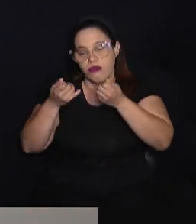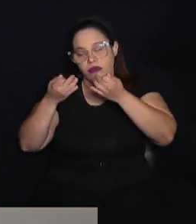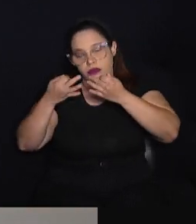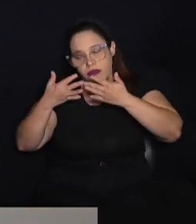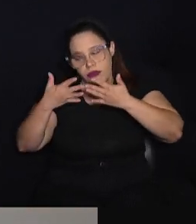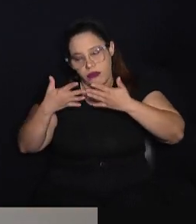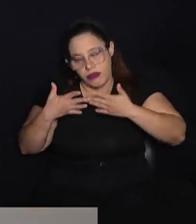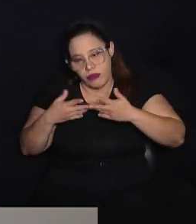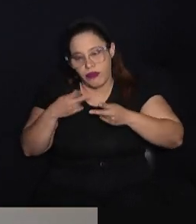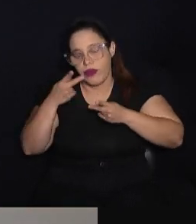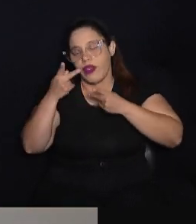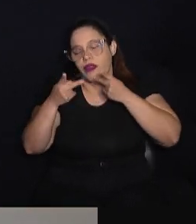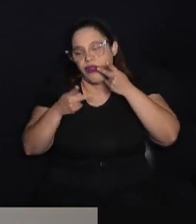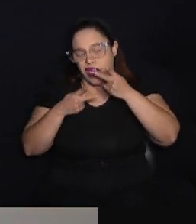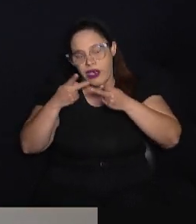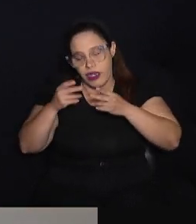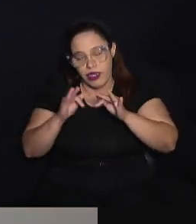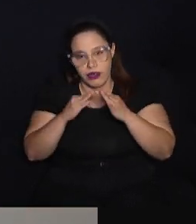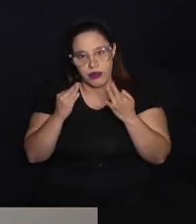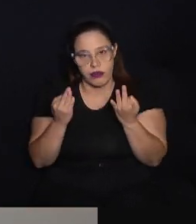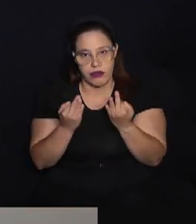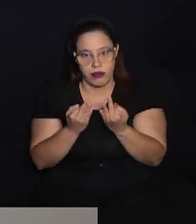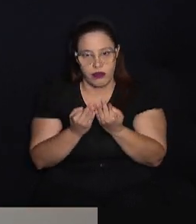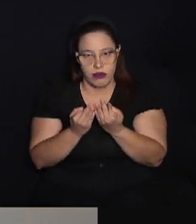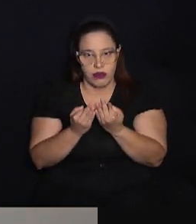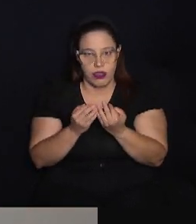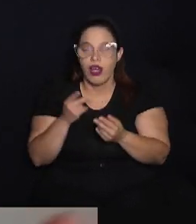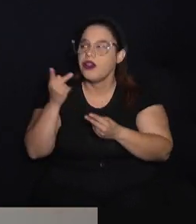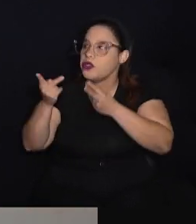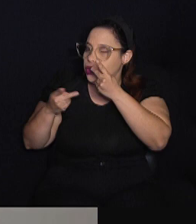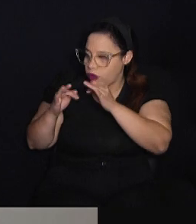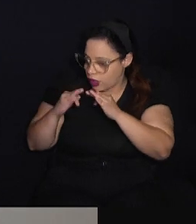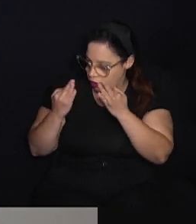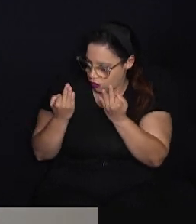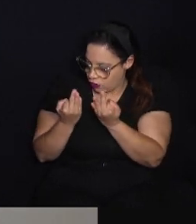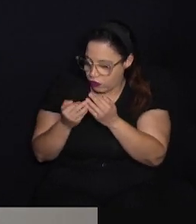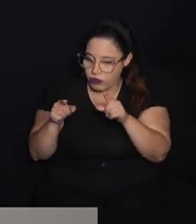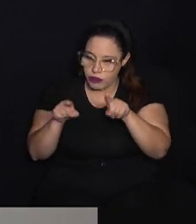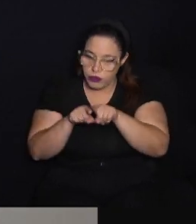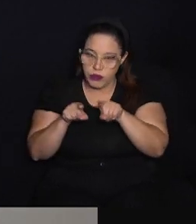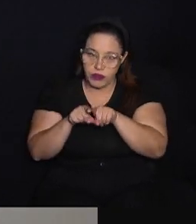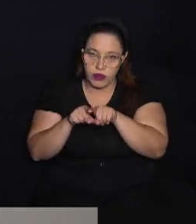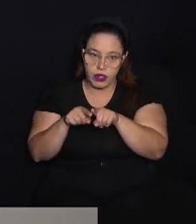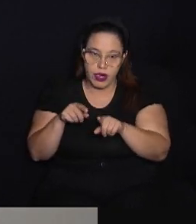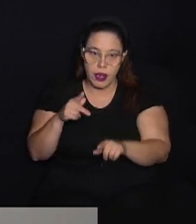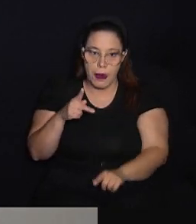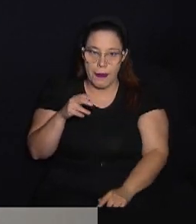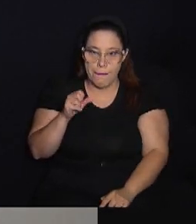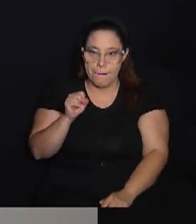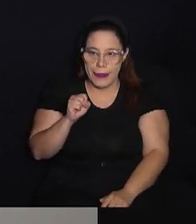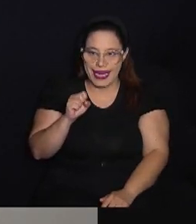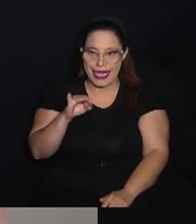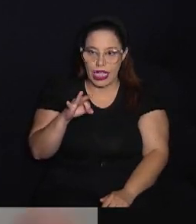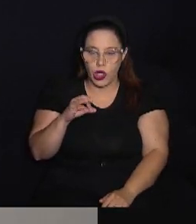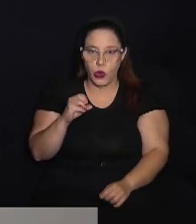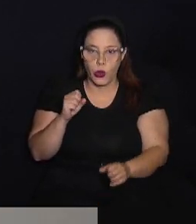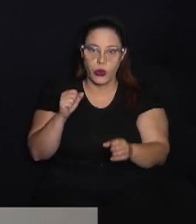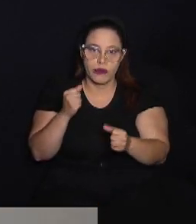a conversar com a família, a gente mesmo acaba conversando com a família, orienta a psicoterapia, um